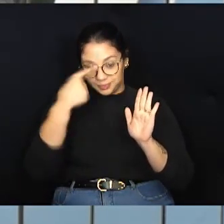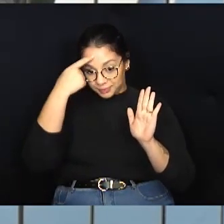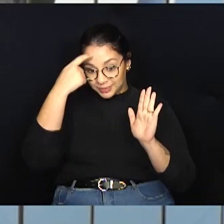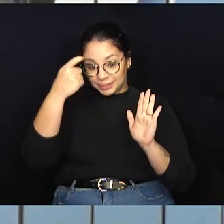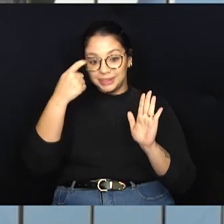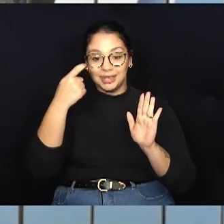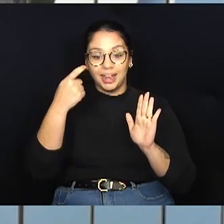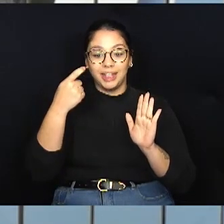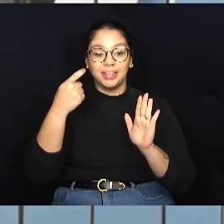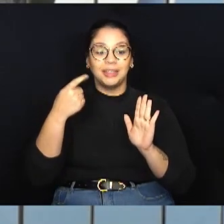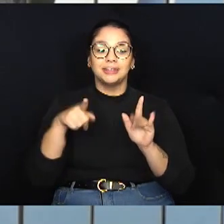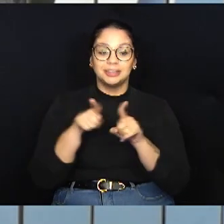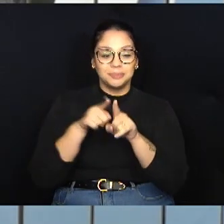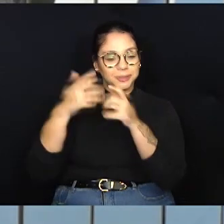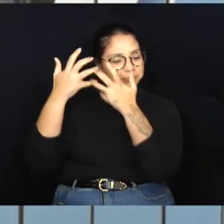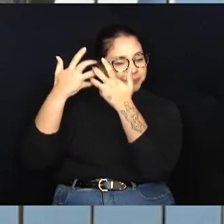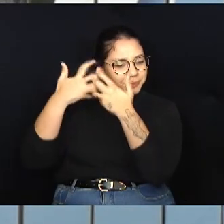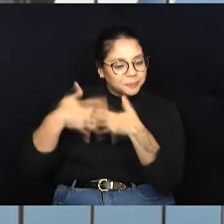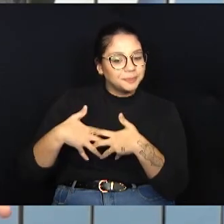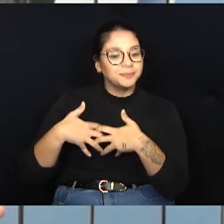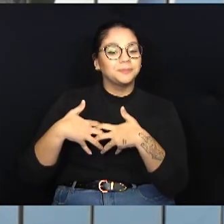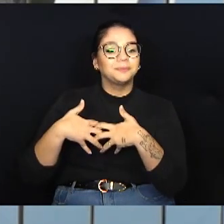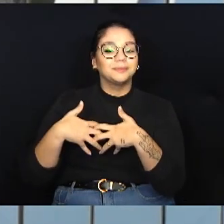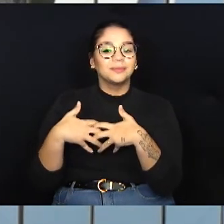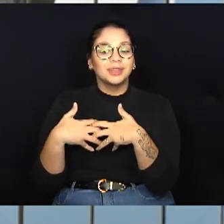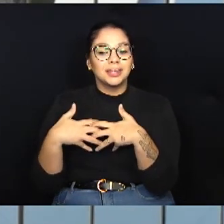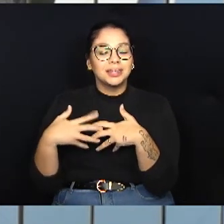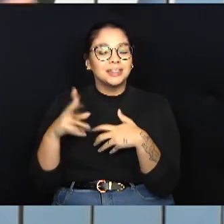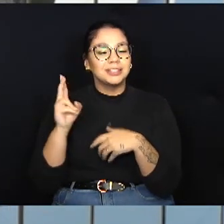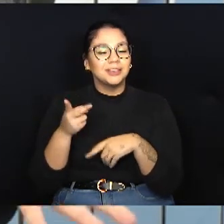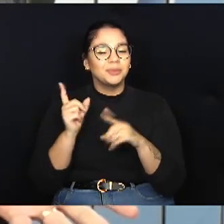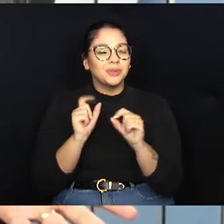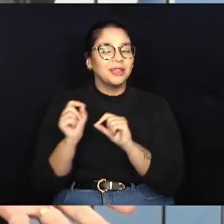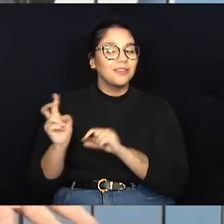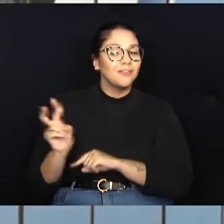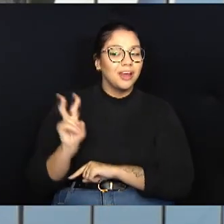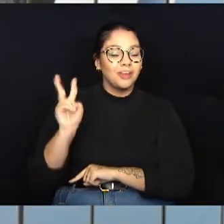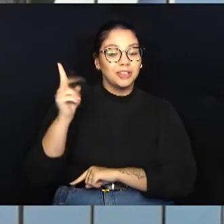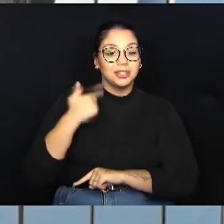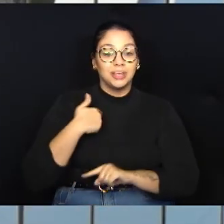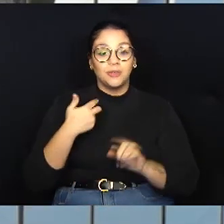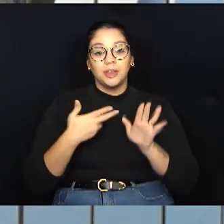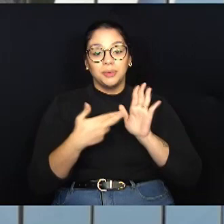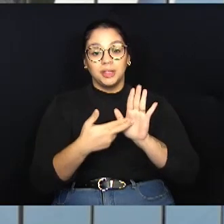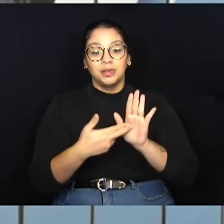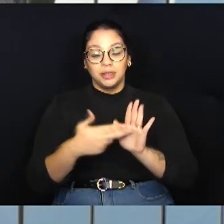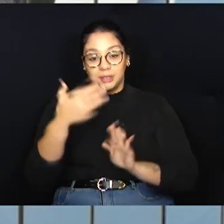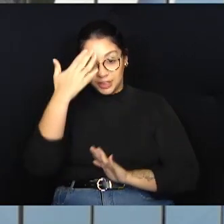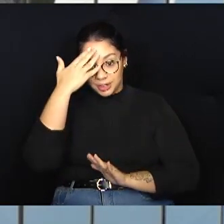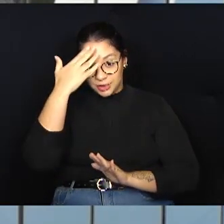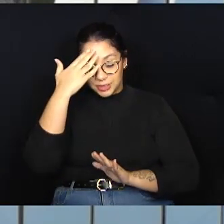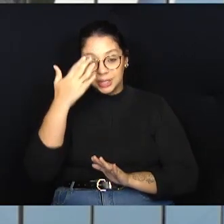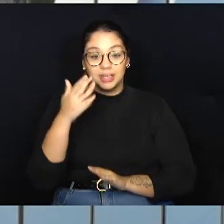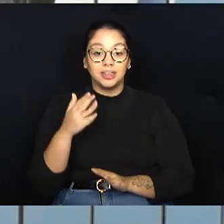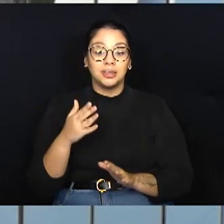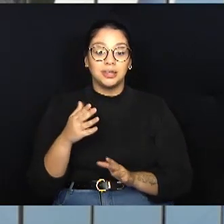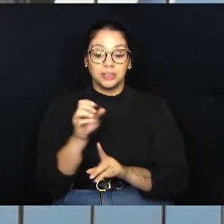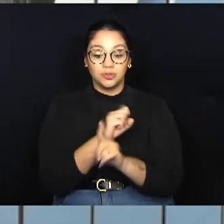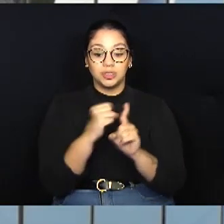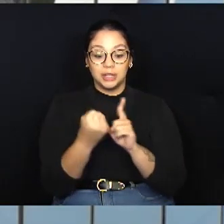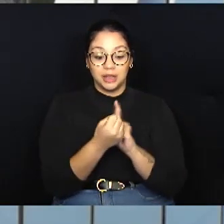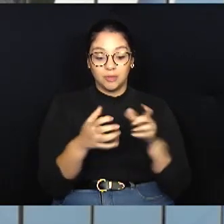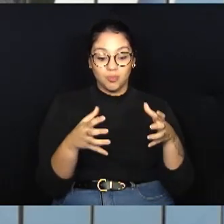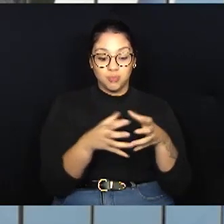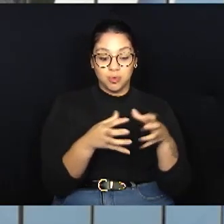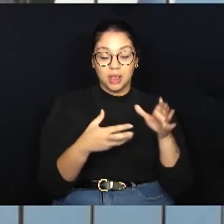os meus pensamentos, mas sempre trazendo os valores que eu represento, que é o segmento da sociedade que eu represento.